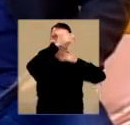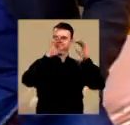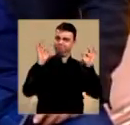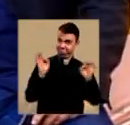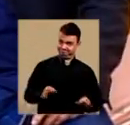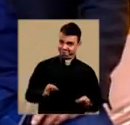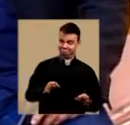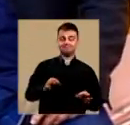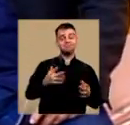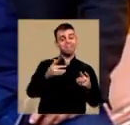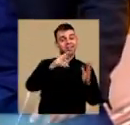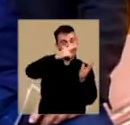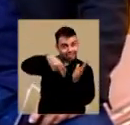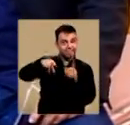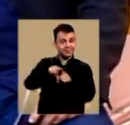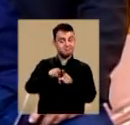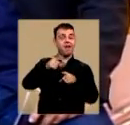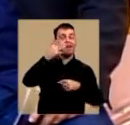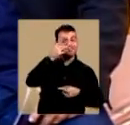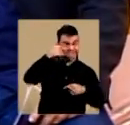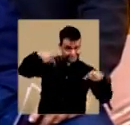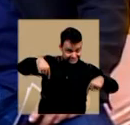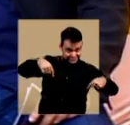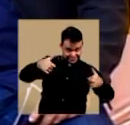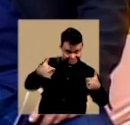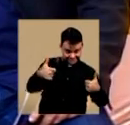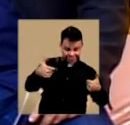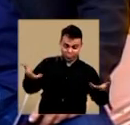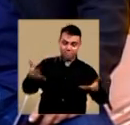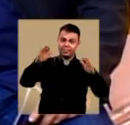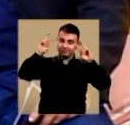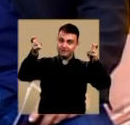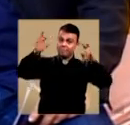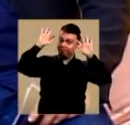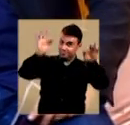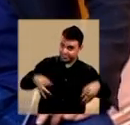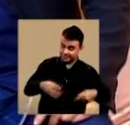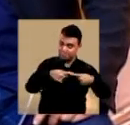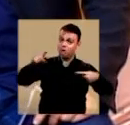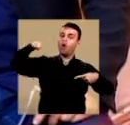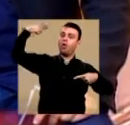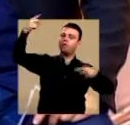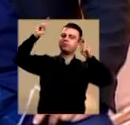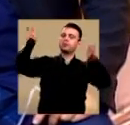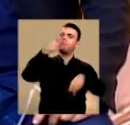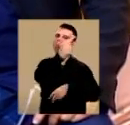melhor. Leia e nos assista, hein? Toda Exatamente. semana. O ponto de vista de hoje fica por aqui. A gente